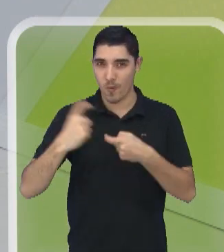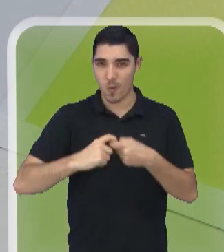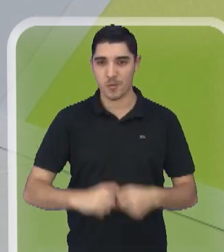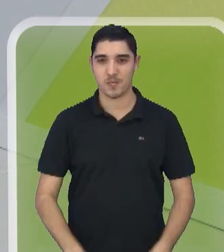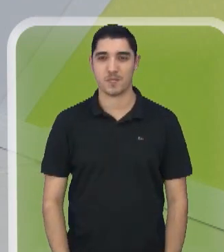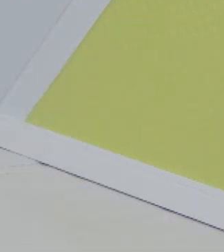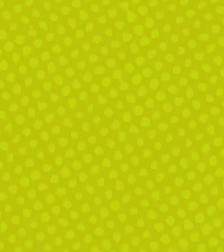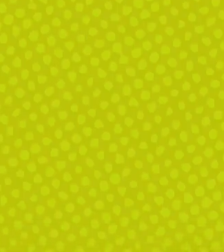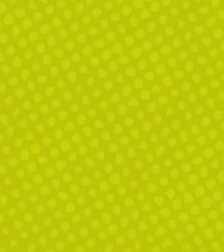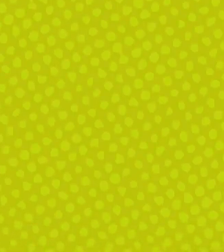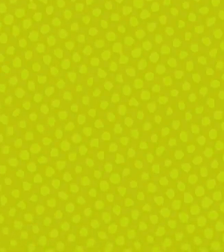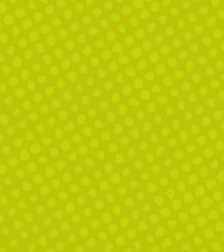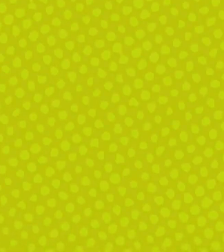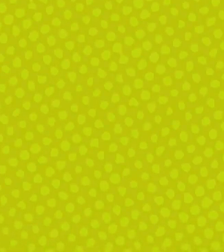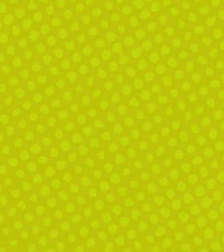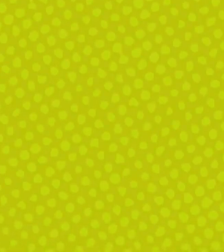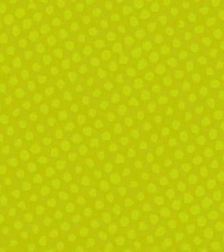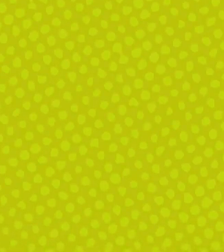voltamos.